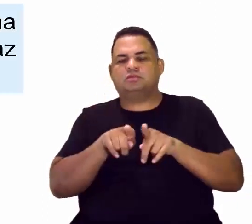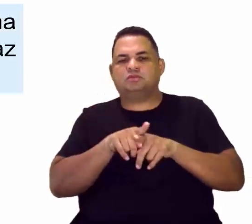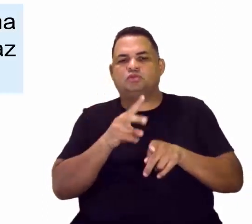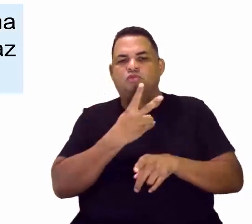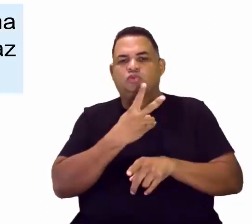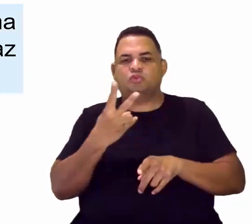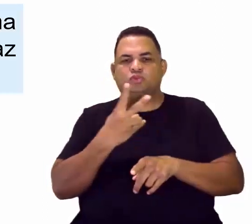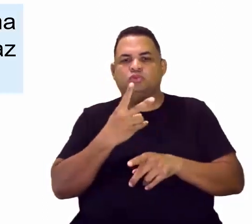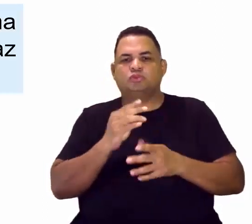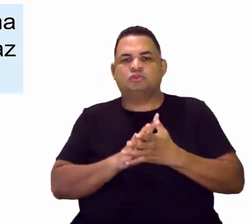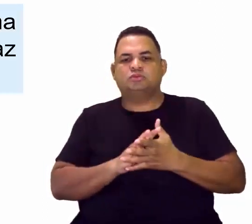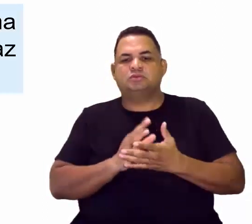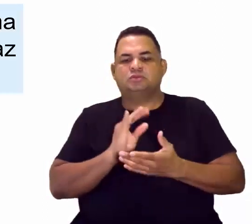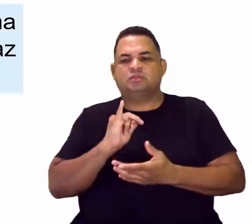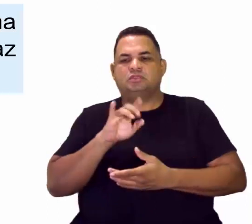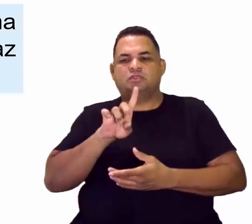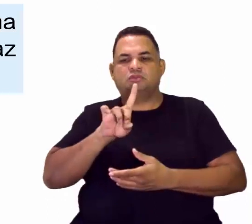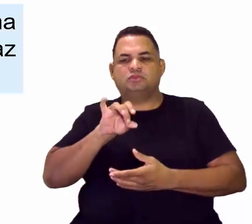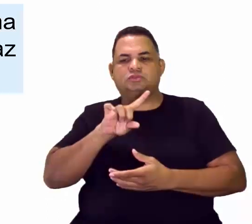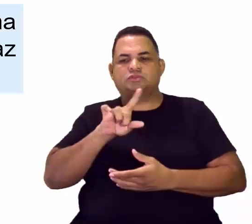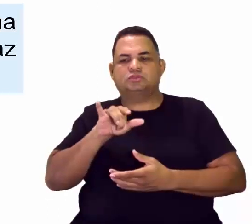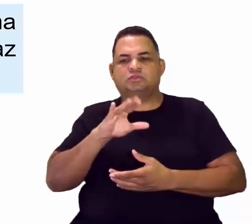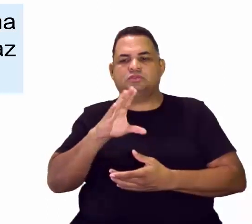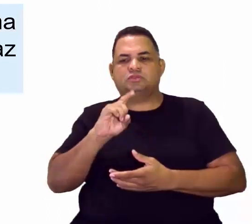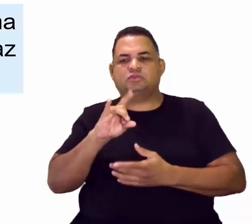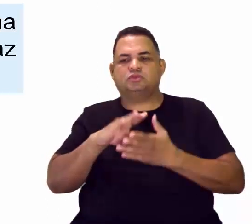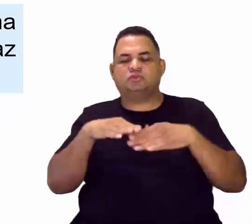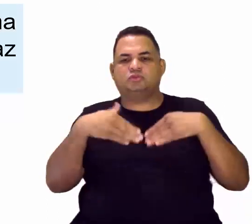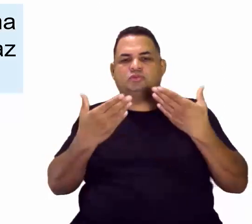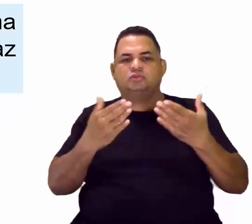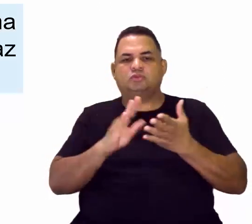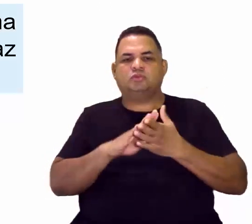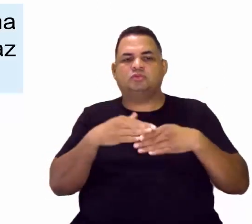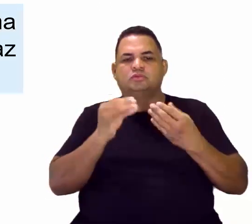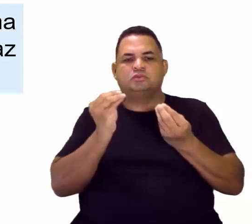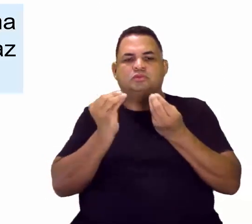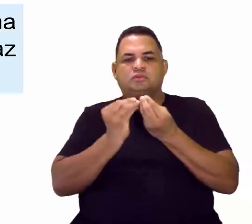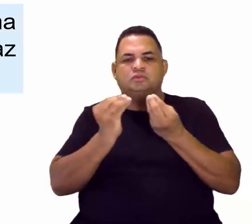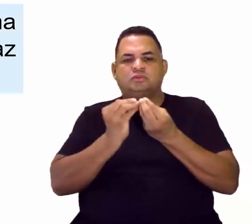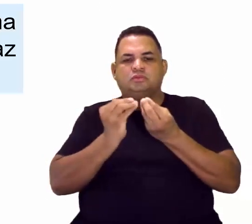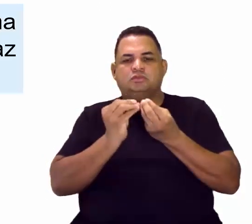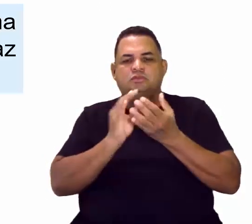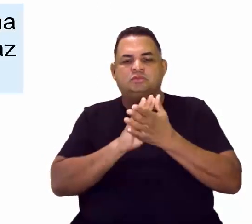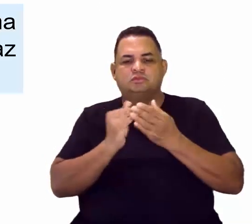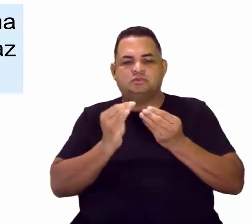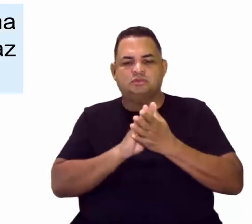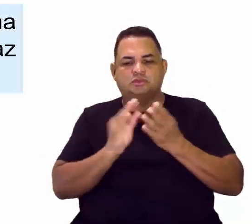dipolo induzido. Quando duas moléculas se aproximam,